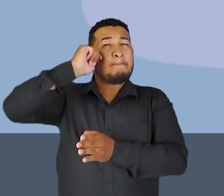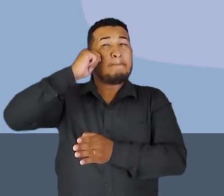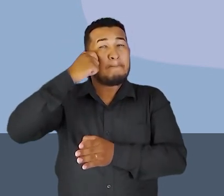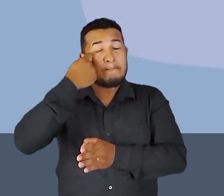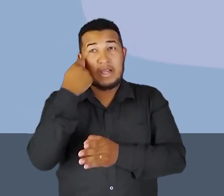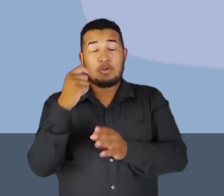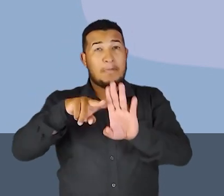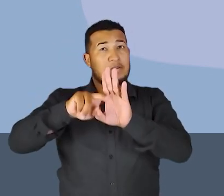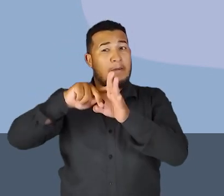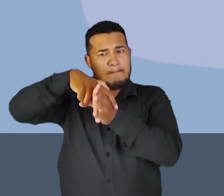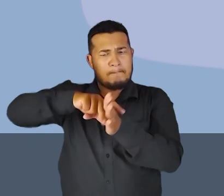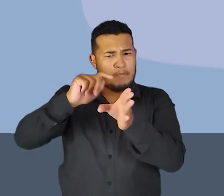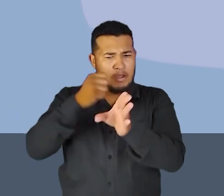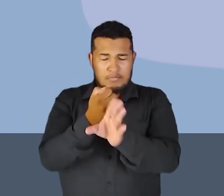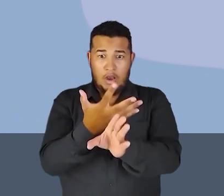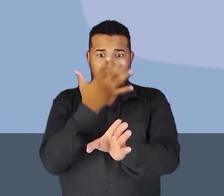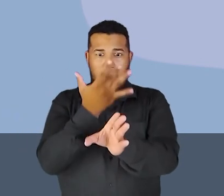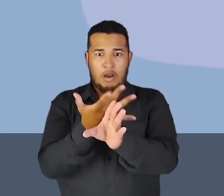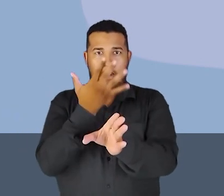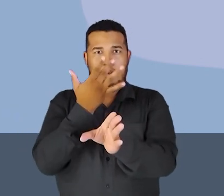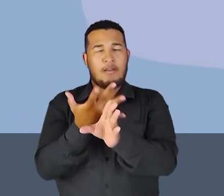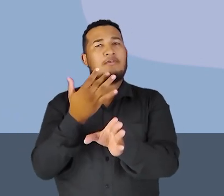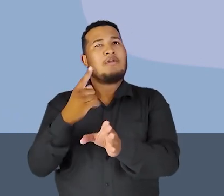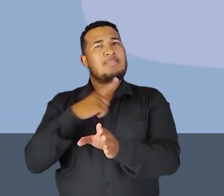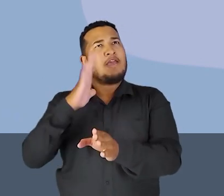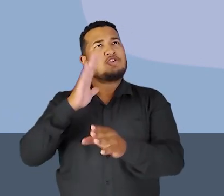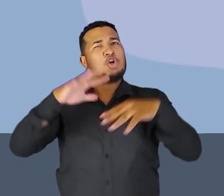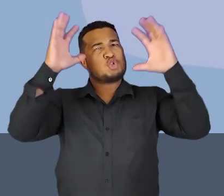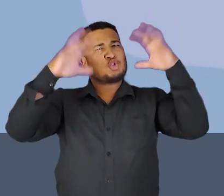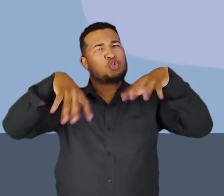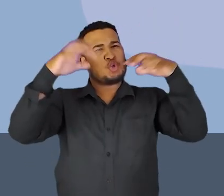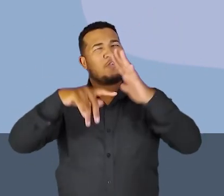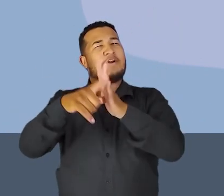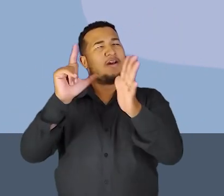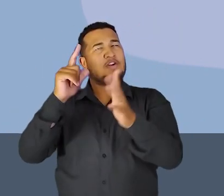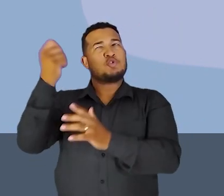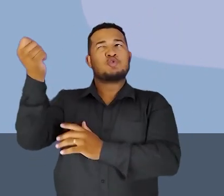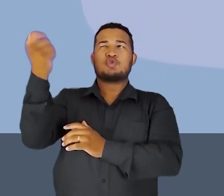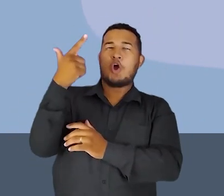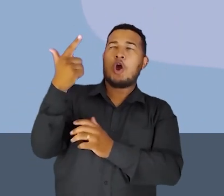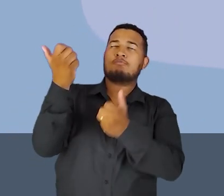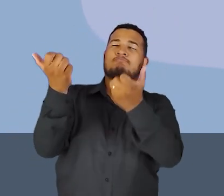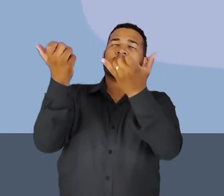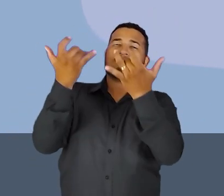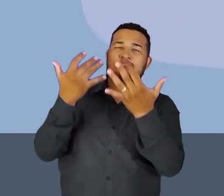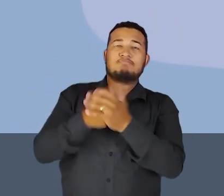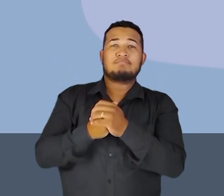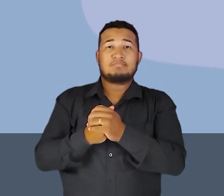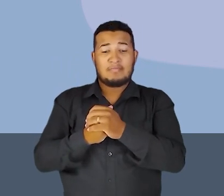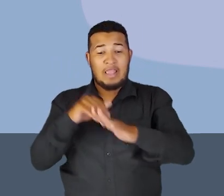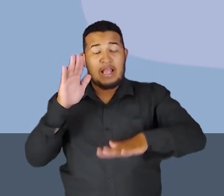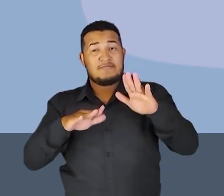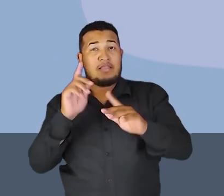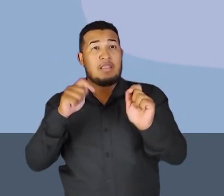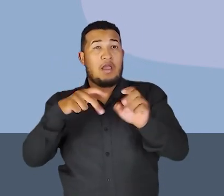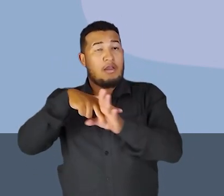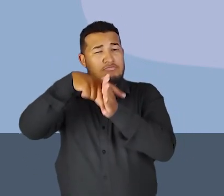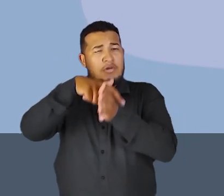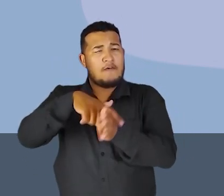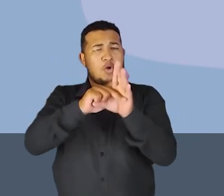intensamente luminoso. Nessa tarde, já chovida, que o sol veio de despedir. Pode ser um